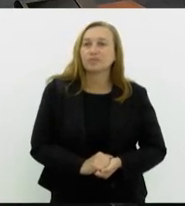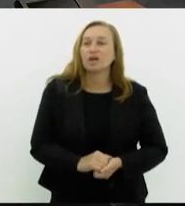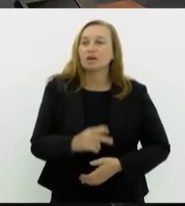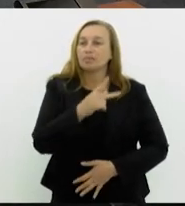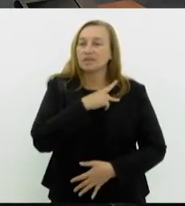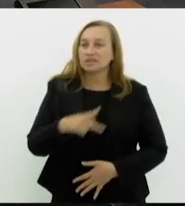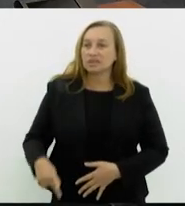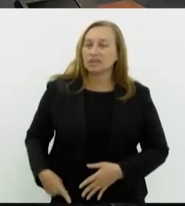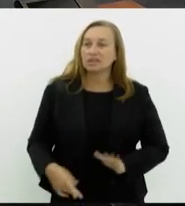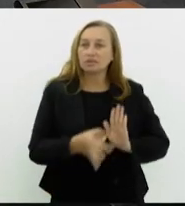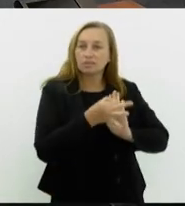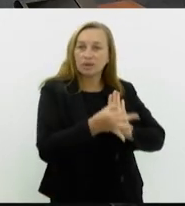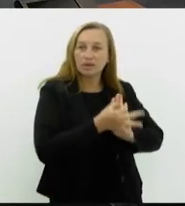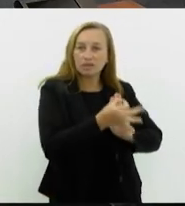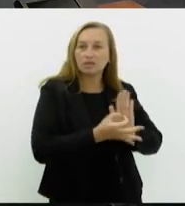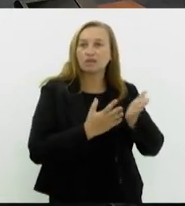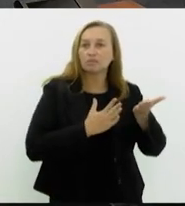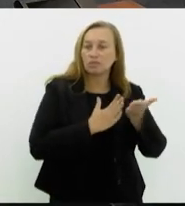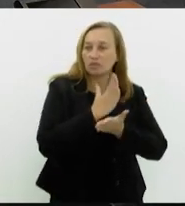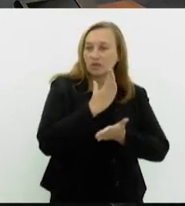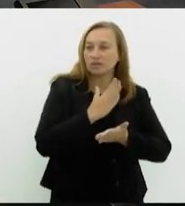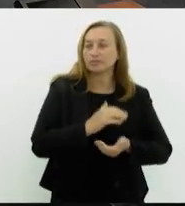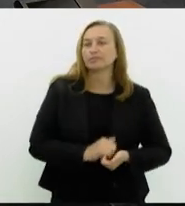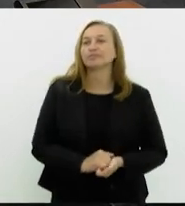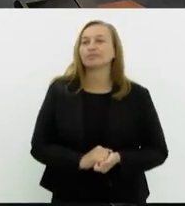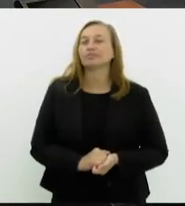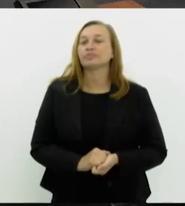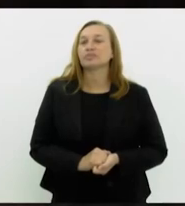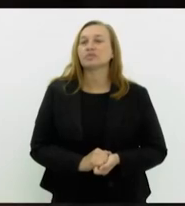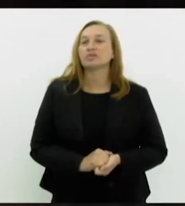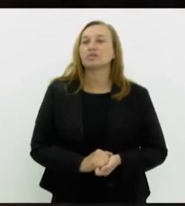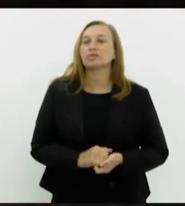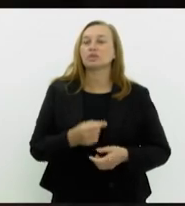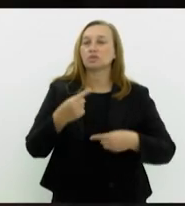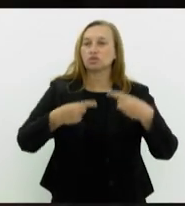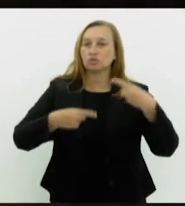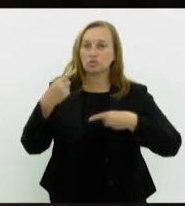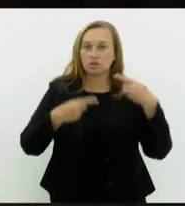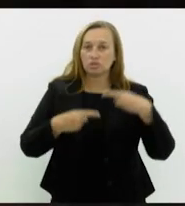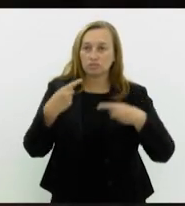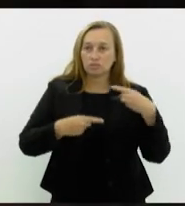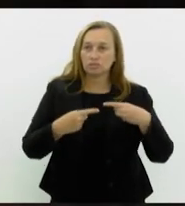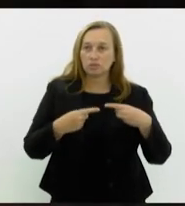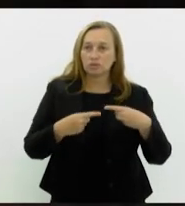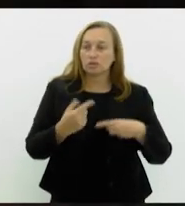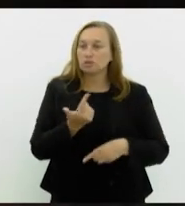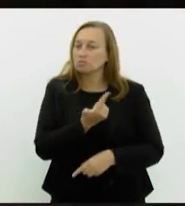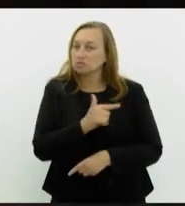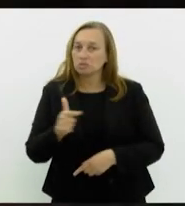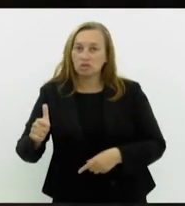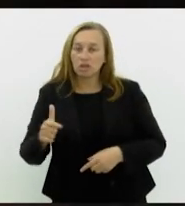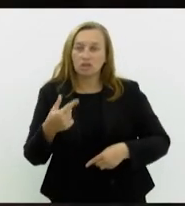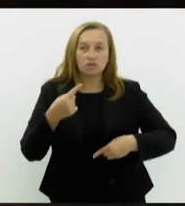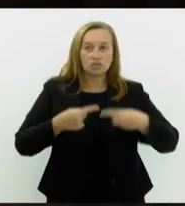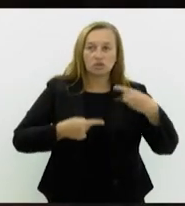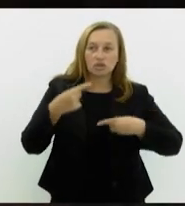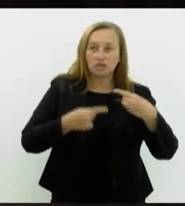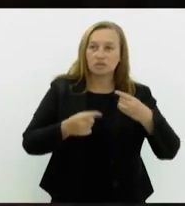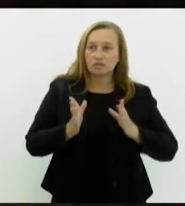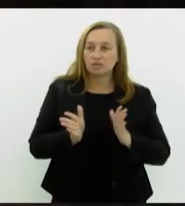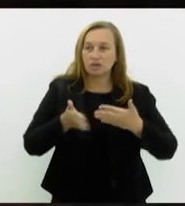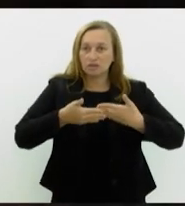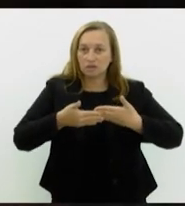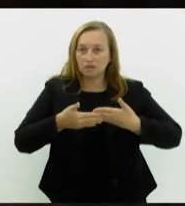Presidenta, o parecer é favorável. Com o parecer emitido, em discussão. Não havendo quem queira